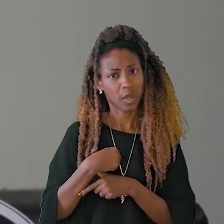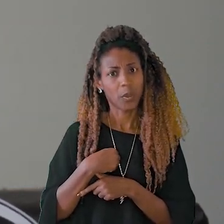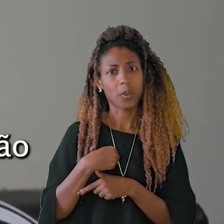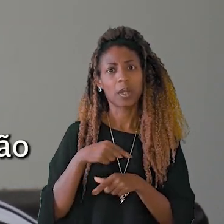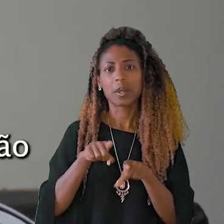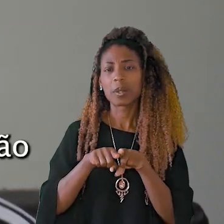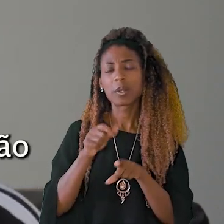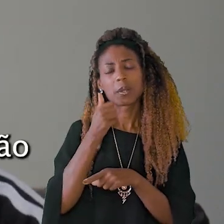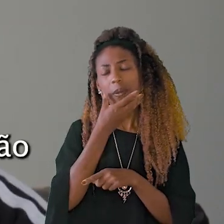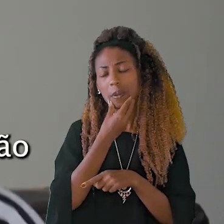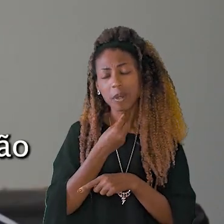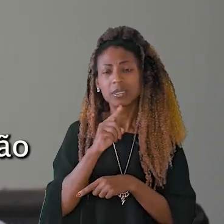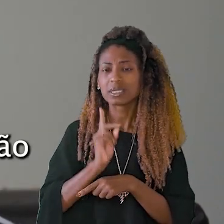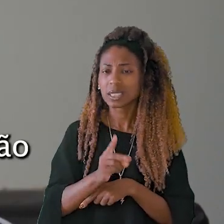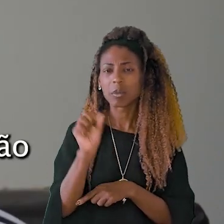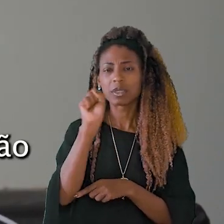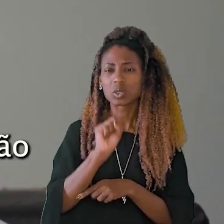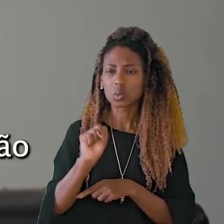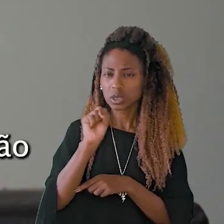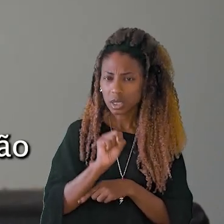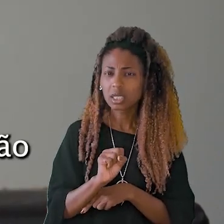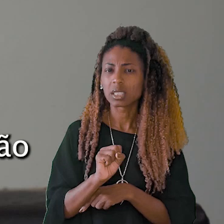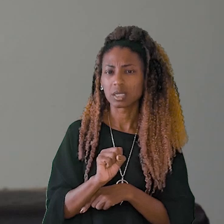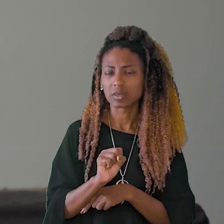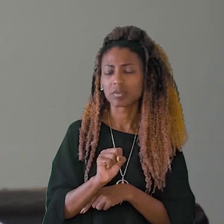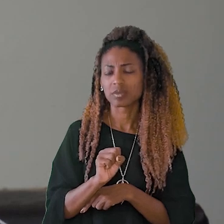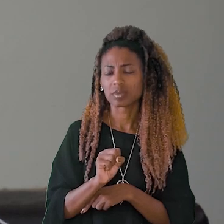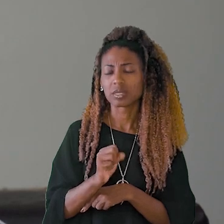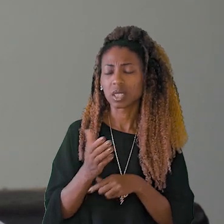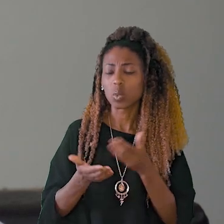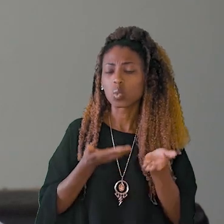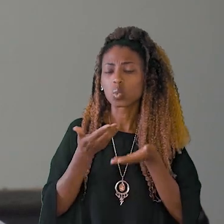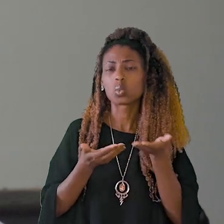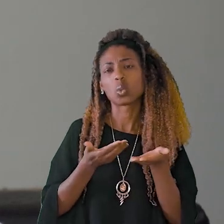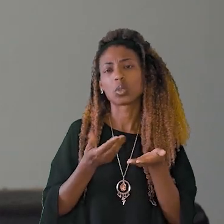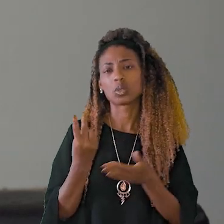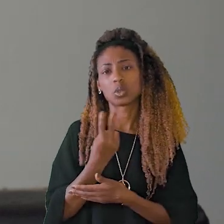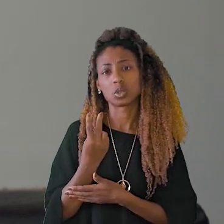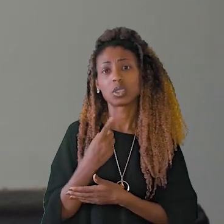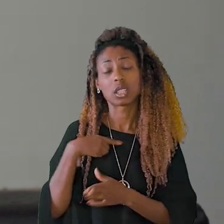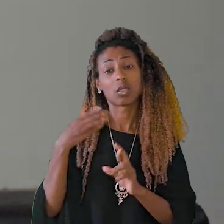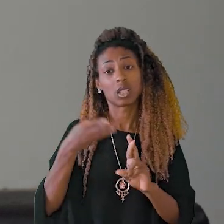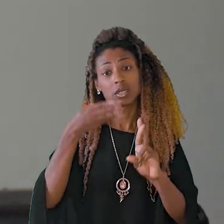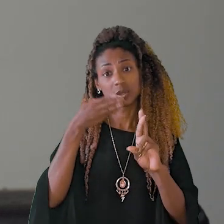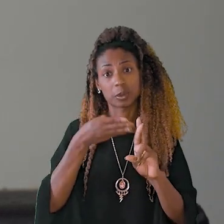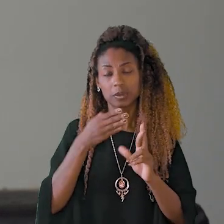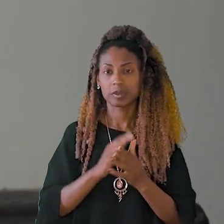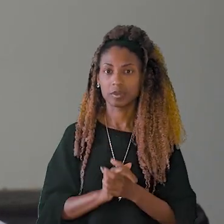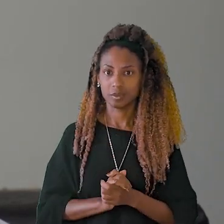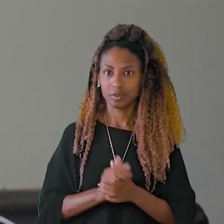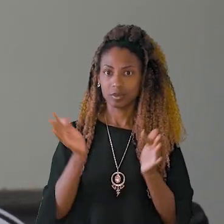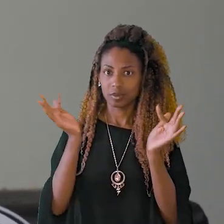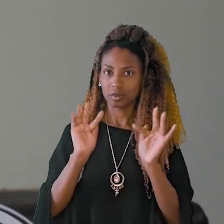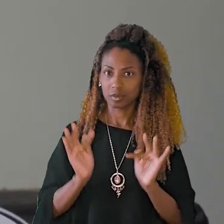Ela sempre foi uma mãe solteira que cuidou de eu e meu irmão sozinha por muitos anos, né. Então ela é uma grande referência pra mim, assim. Eu fico muito feliz